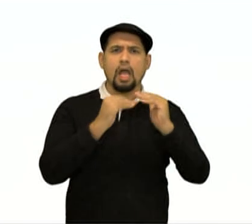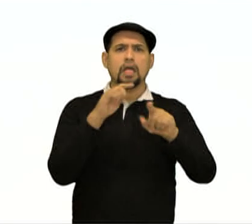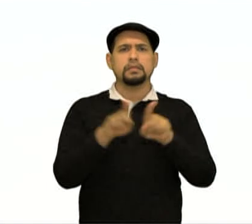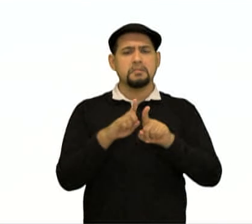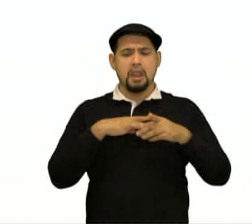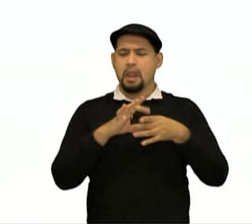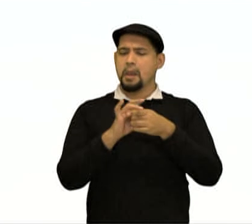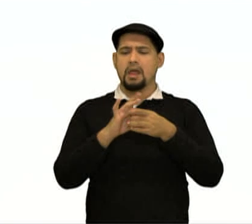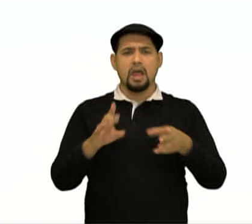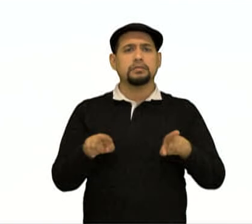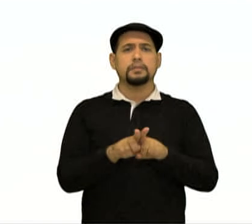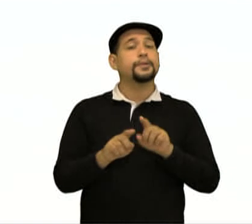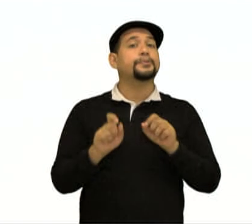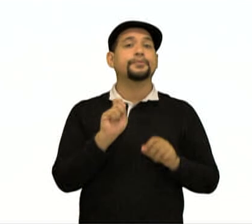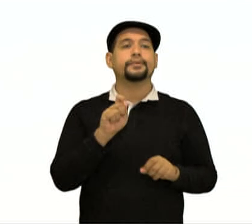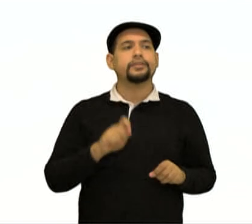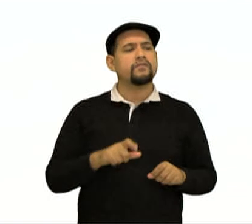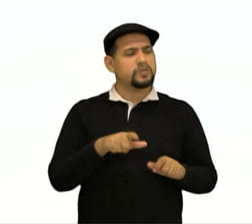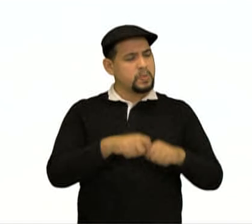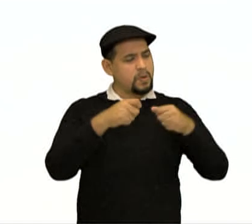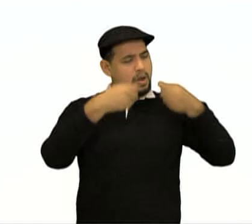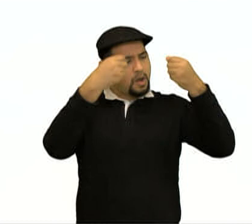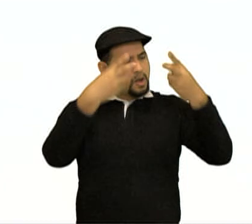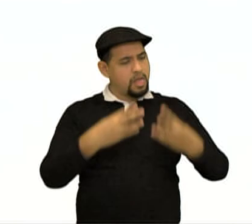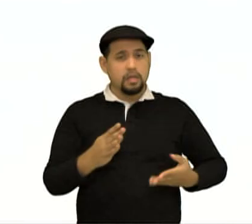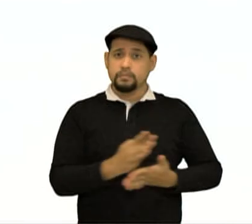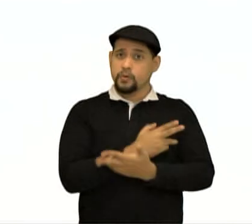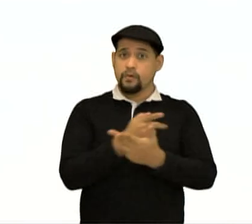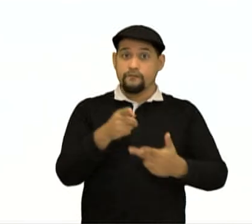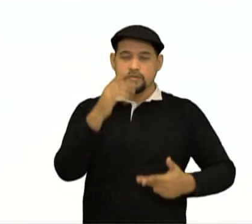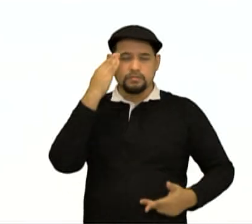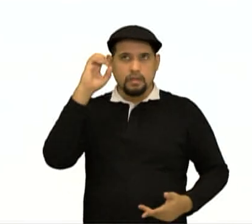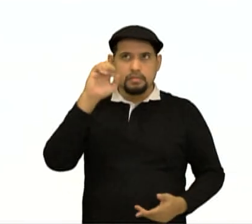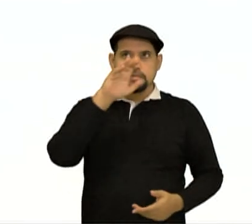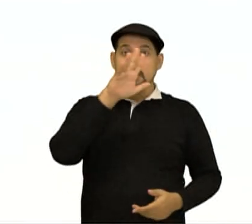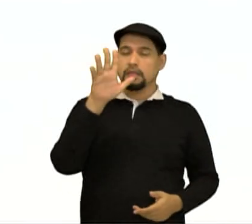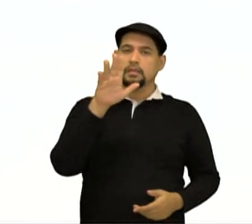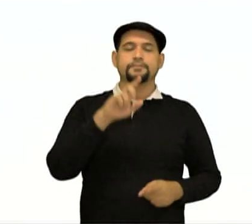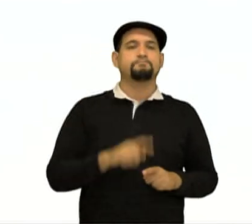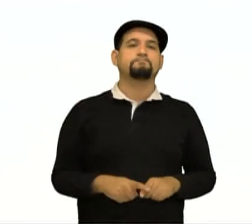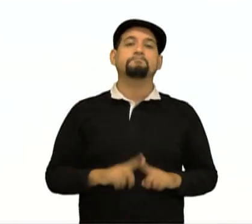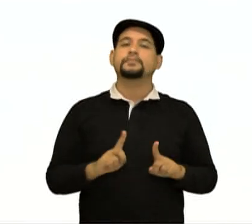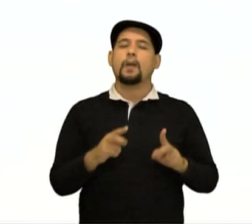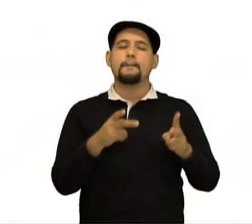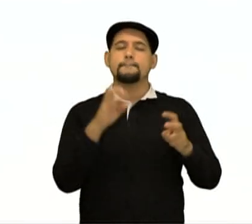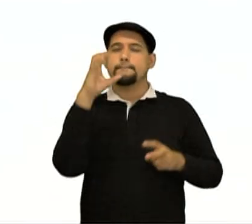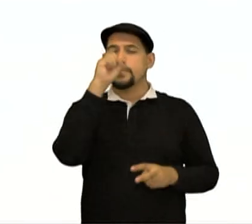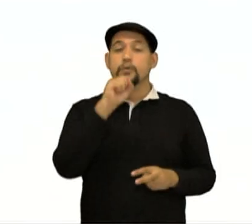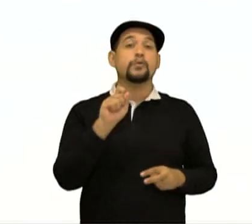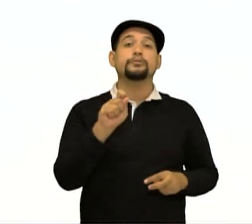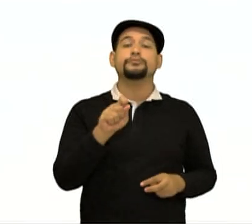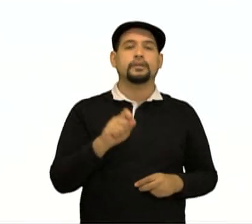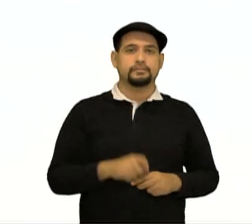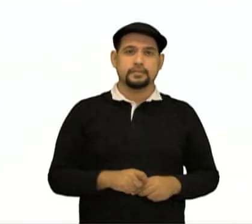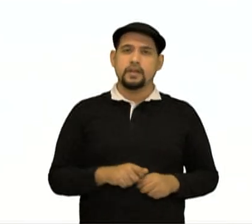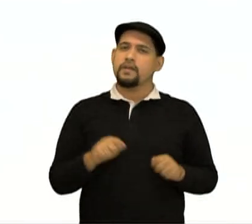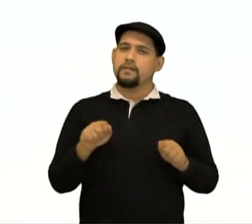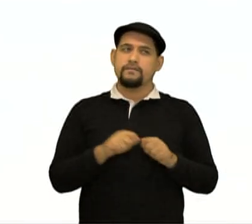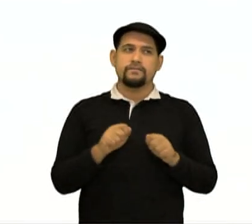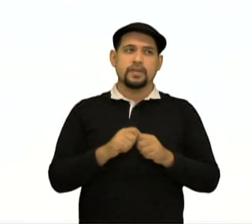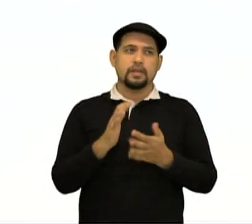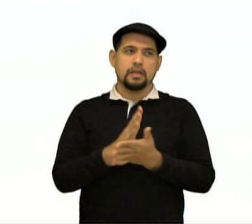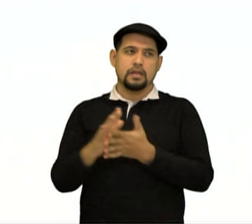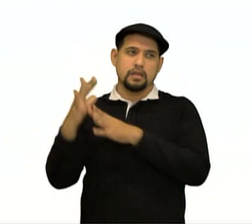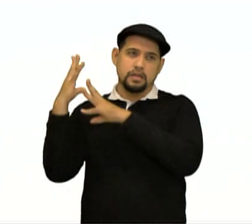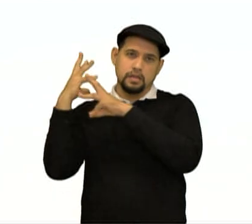tem a liberdade total para que você literalmente Escreva algo que você entenda efetivamente o que nós vimos hoje caríssimos fizemos uma